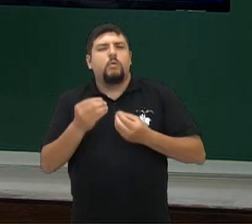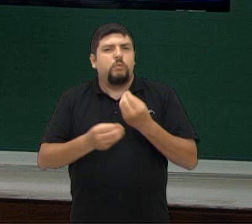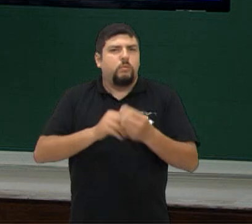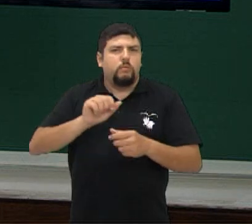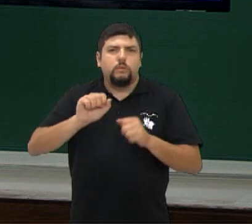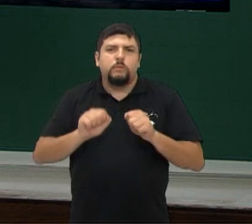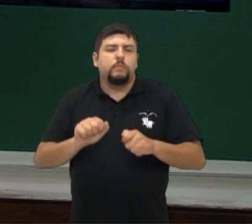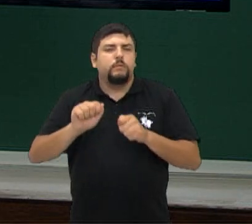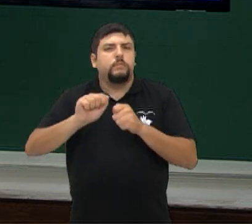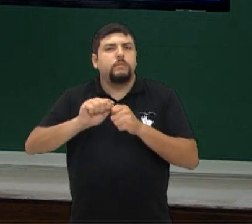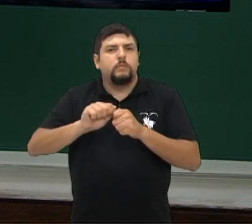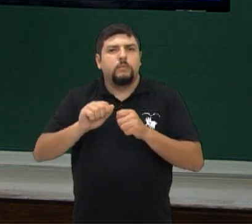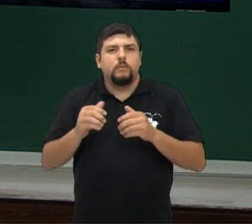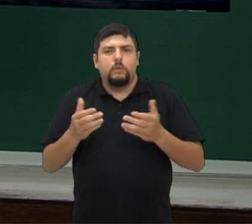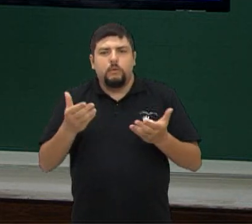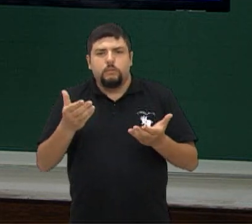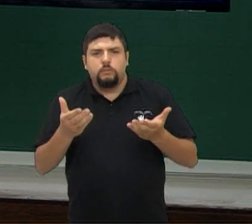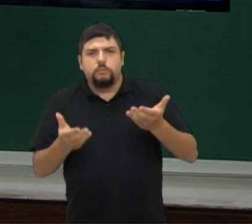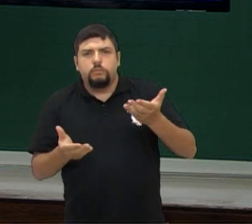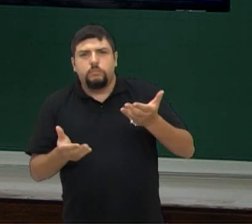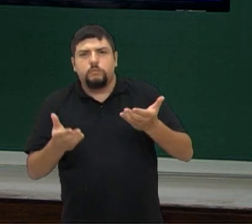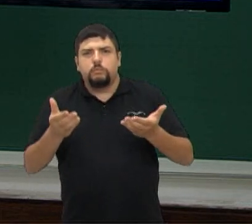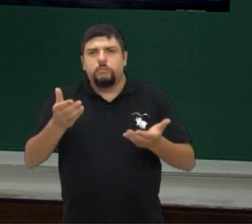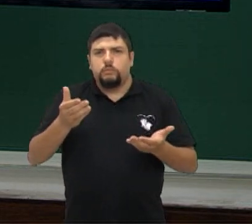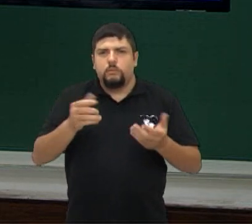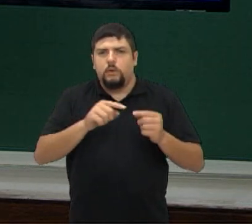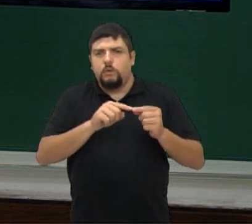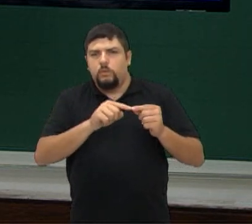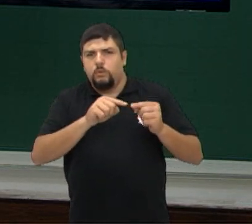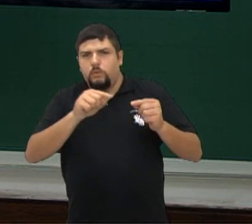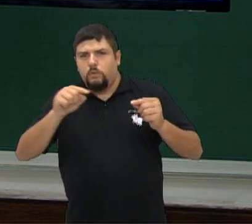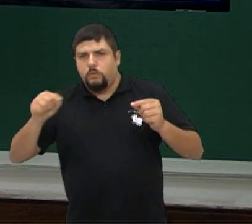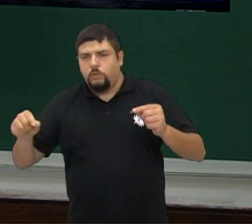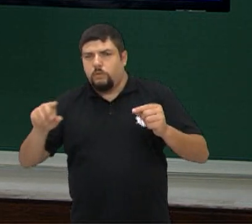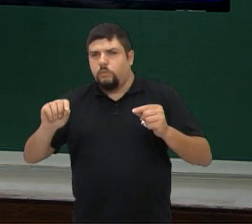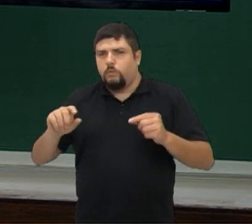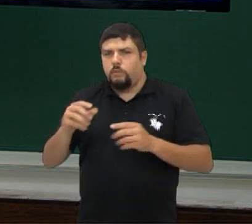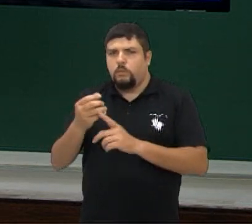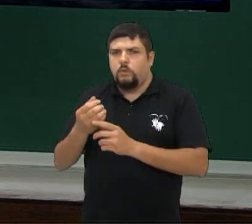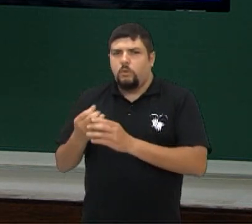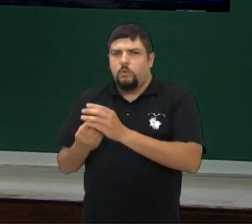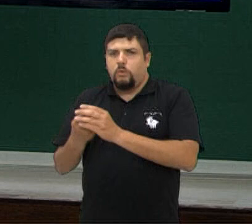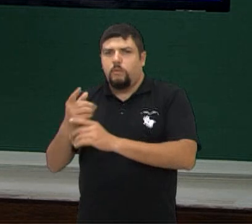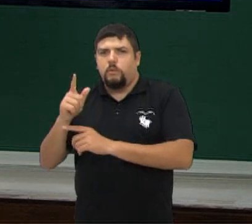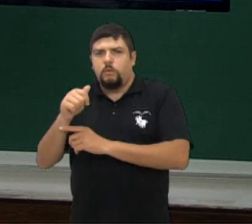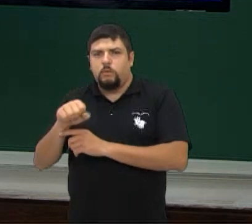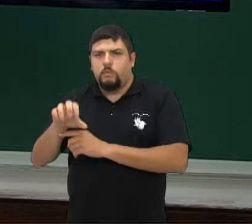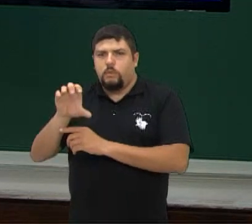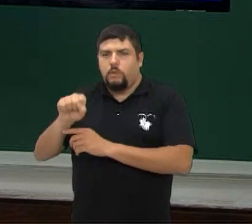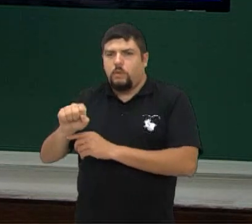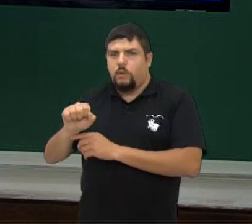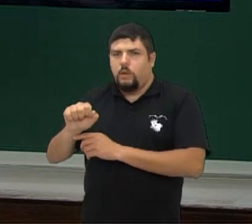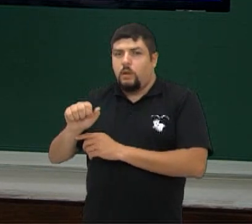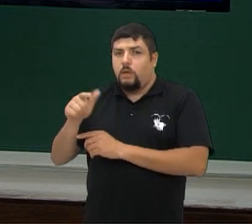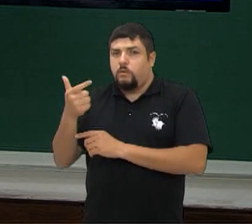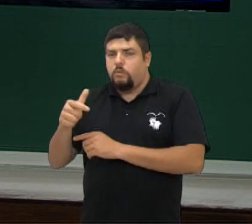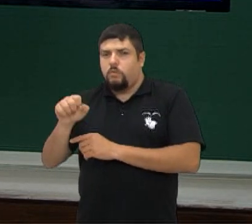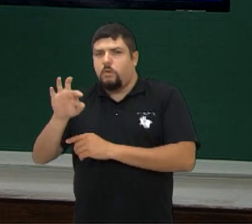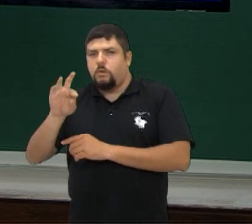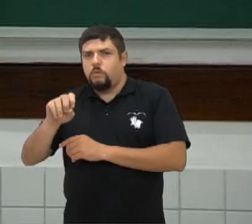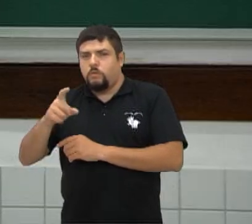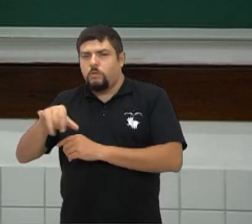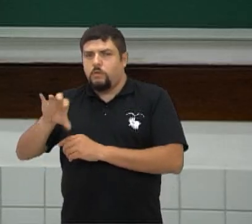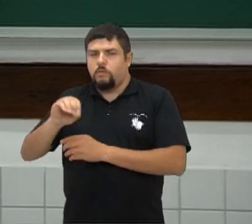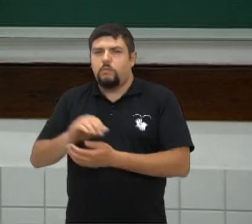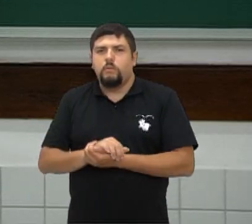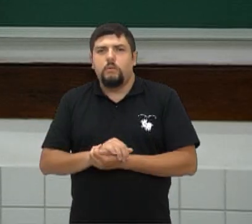para deslocar o equilíbrio da reação no sentido da formação dos gases não tóxicos. Então, eu quero saber como que você